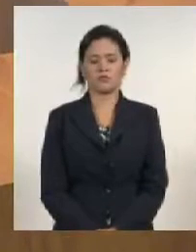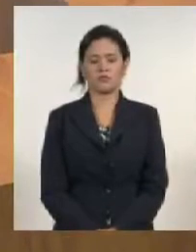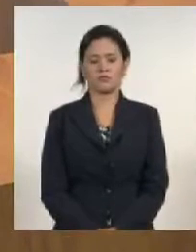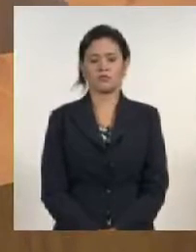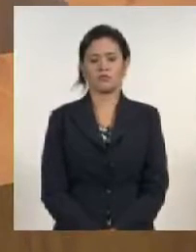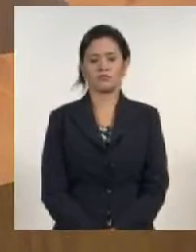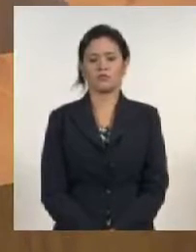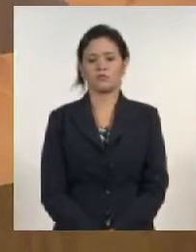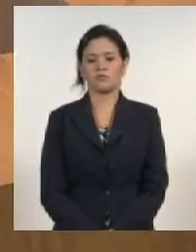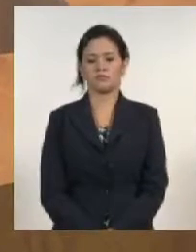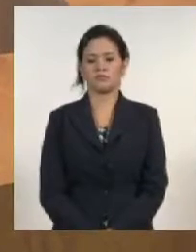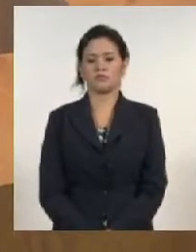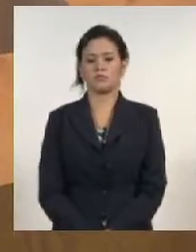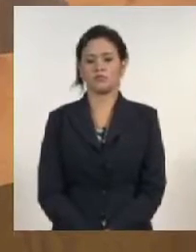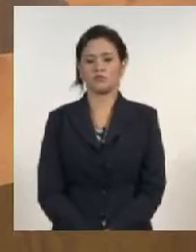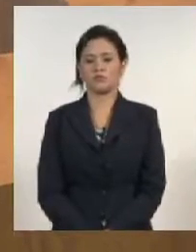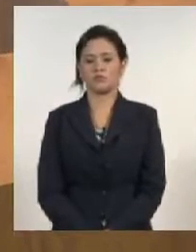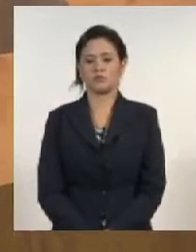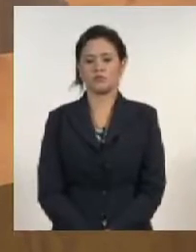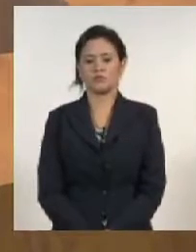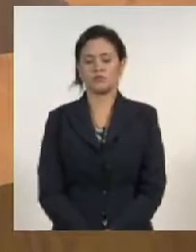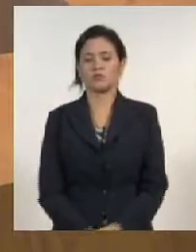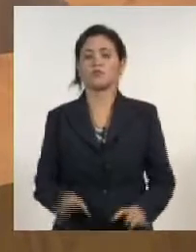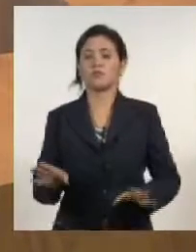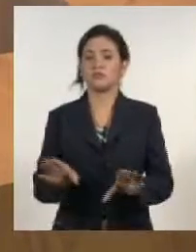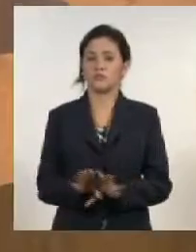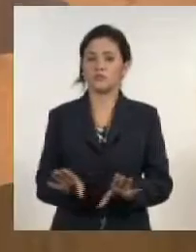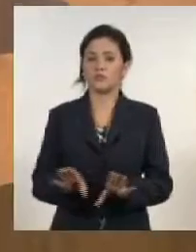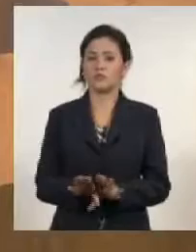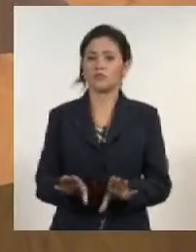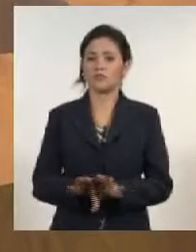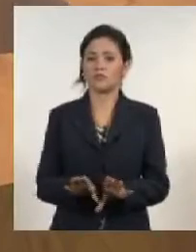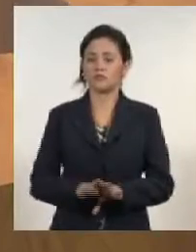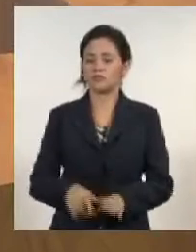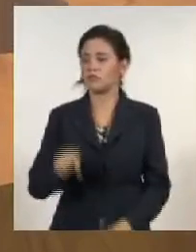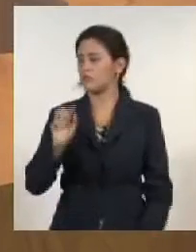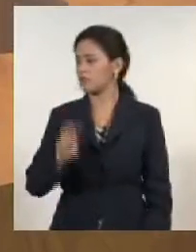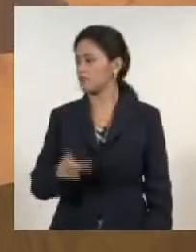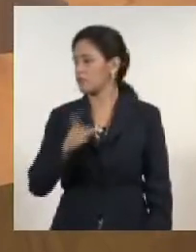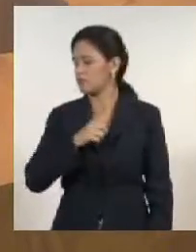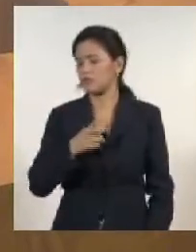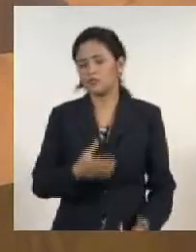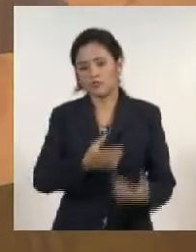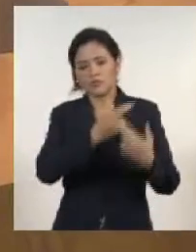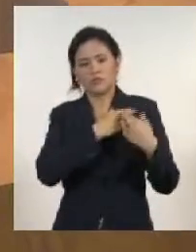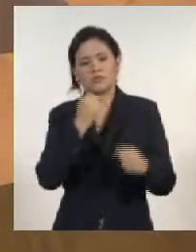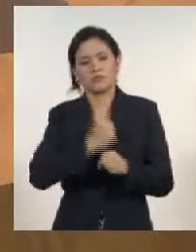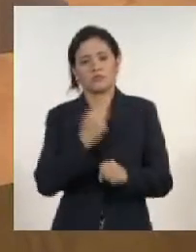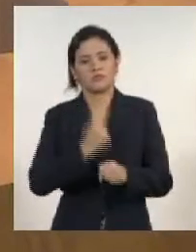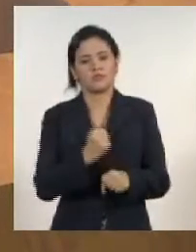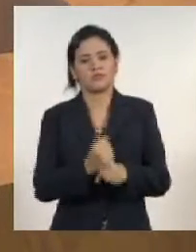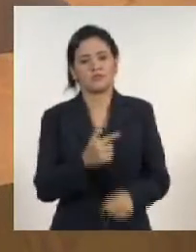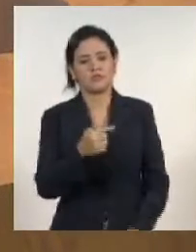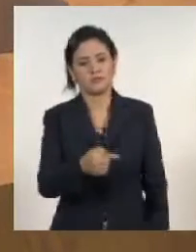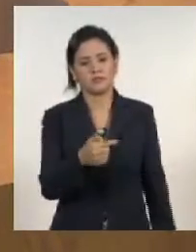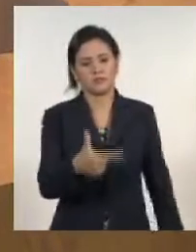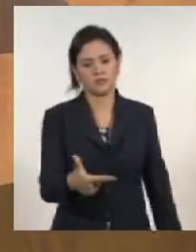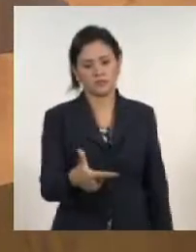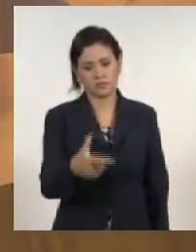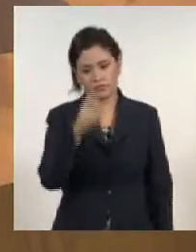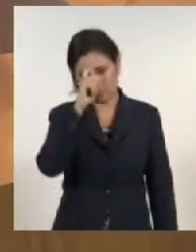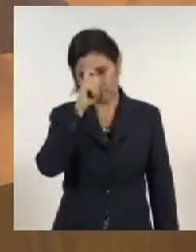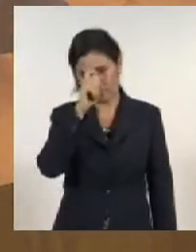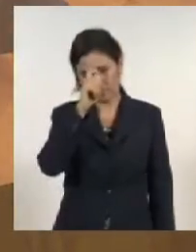Além disso, quem assumiu o compromisso de construir 72 hospitais e entregar funcionando, foi